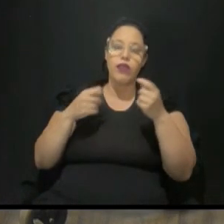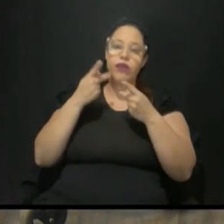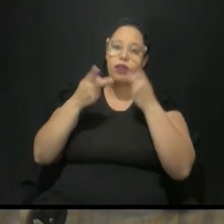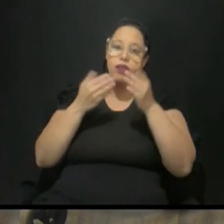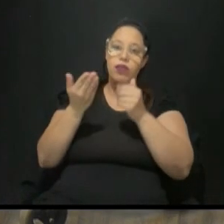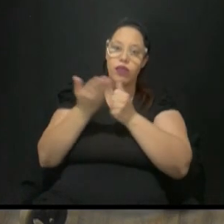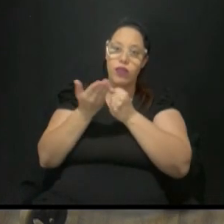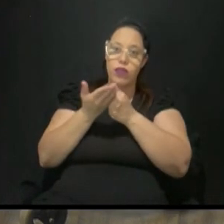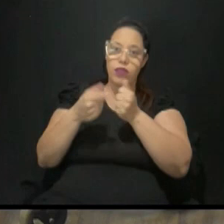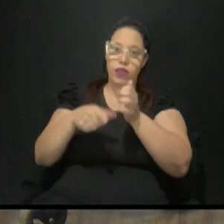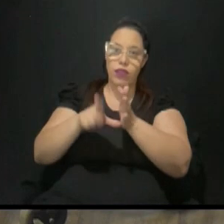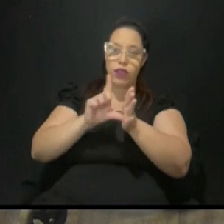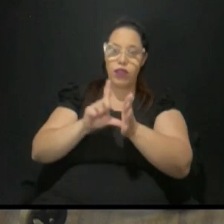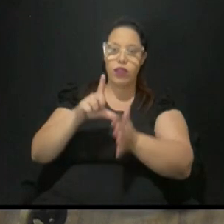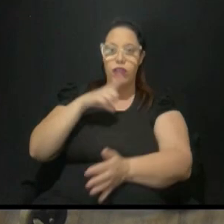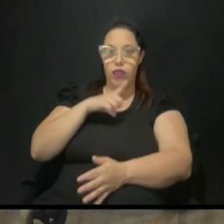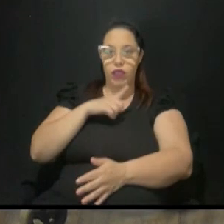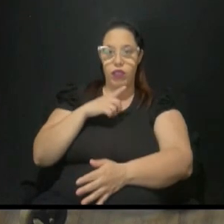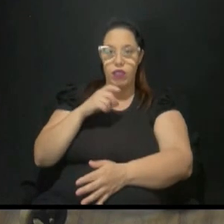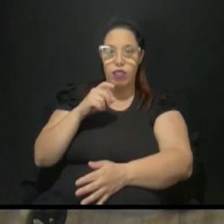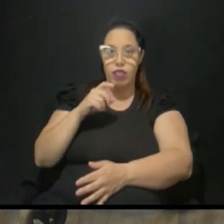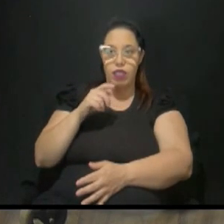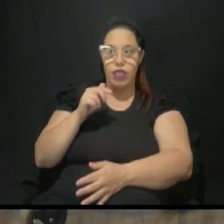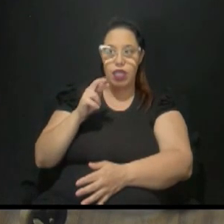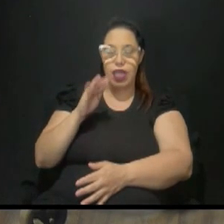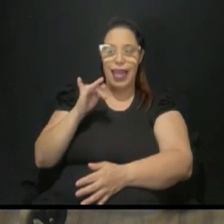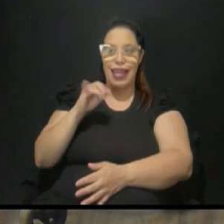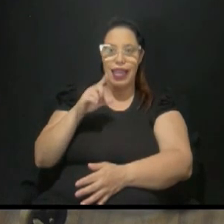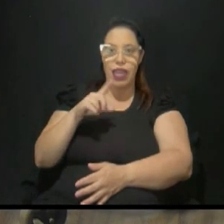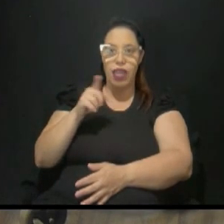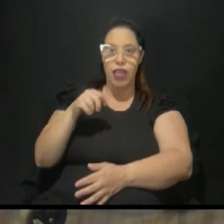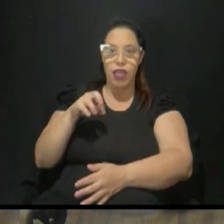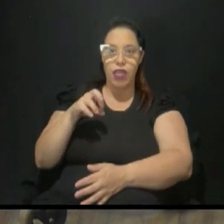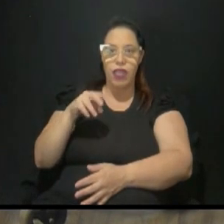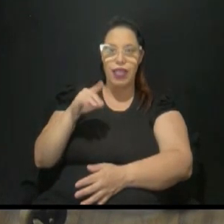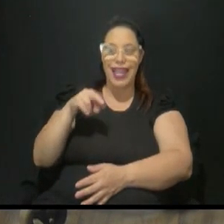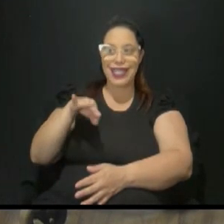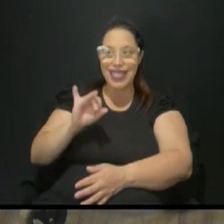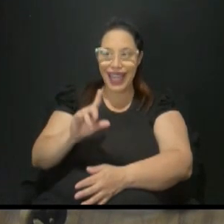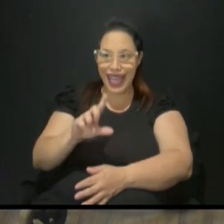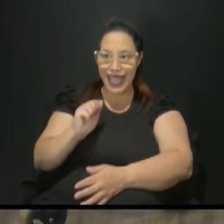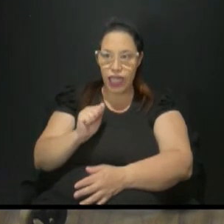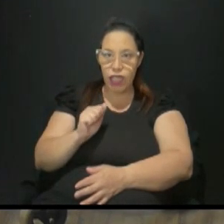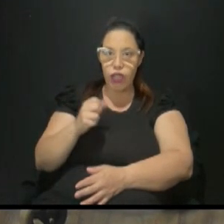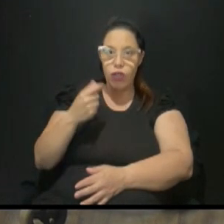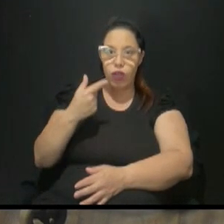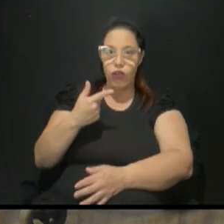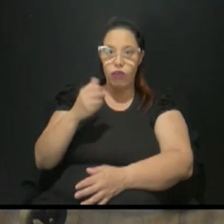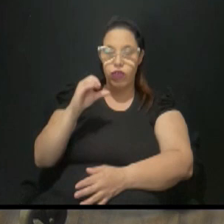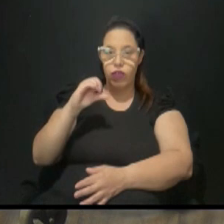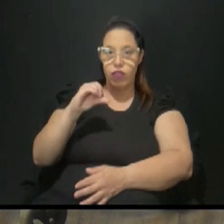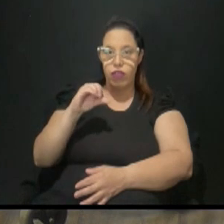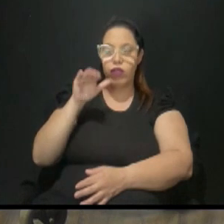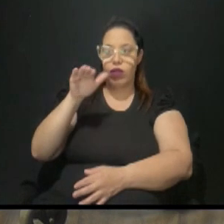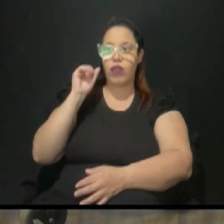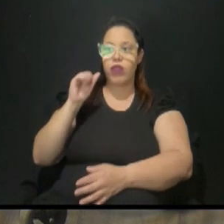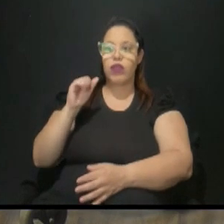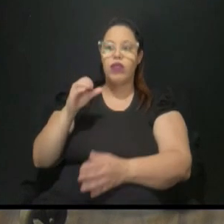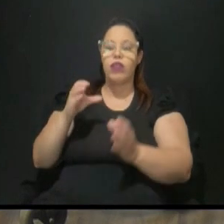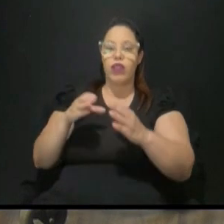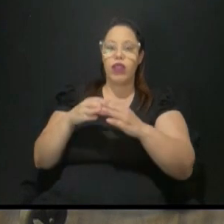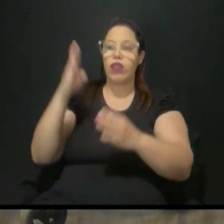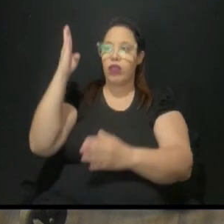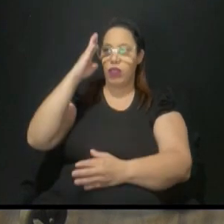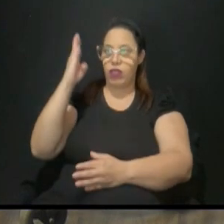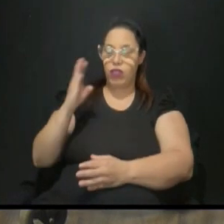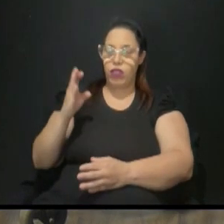tem Kesley, de 31 anos, e Ketila, de 29, que foram convocados para compor a equipe brasileira de atletismo que